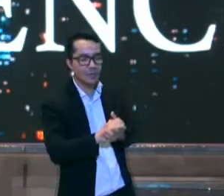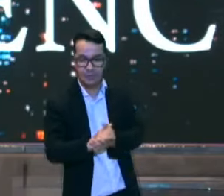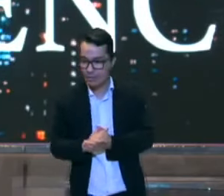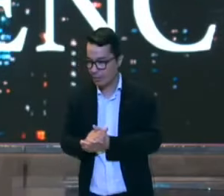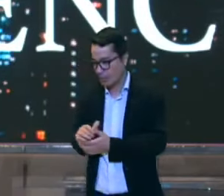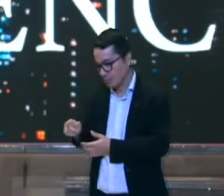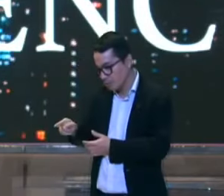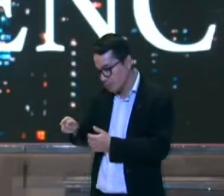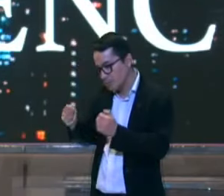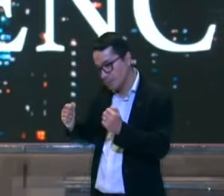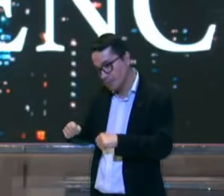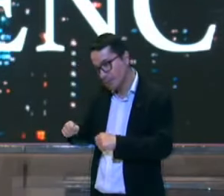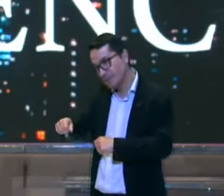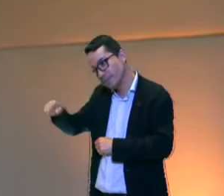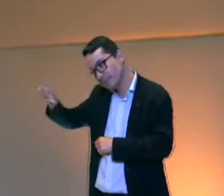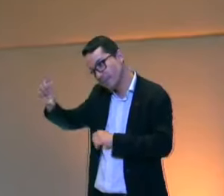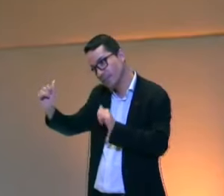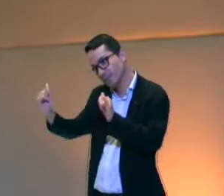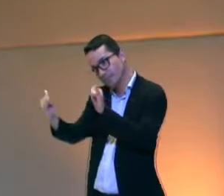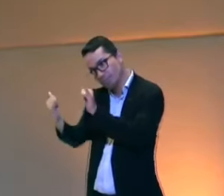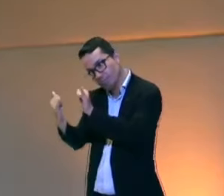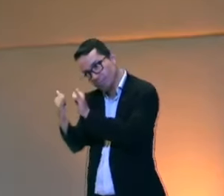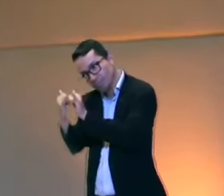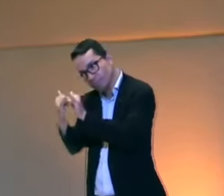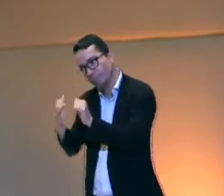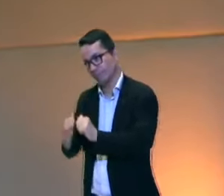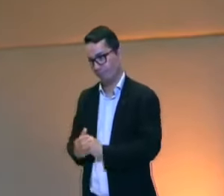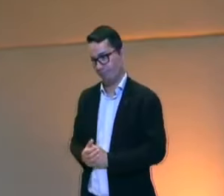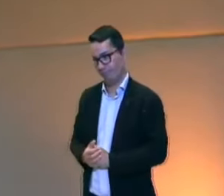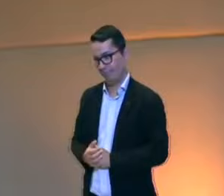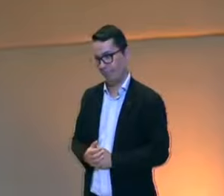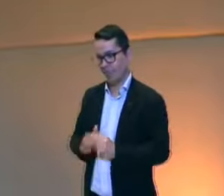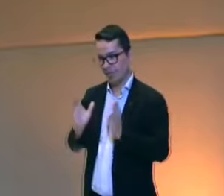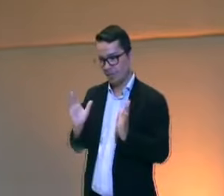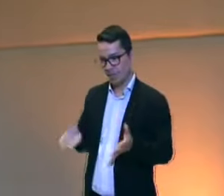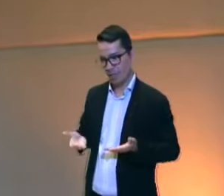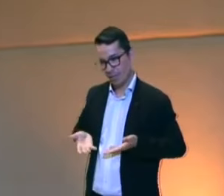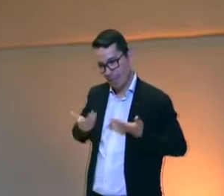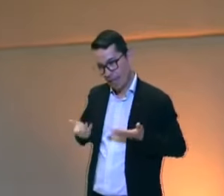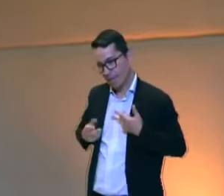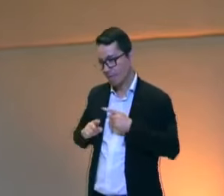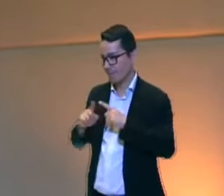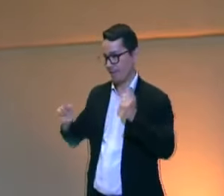irmão pecou, vai lá e acerta com ele. Se não resolver, leva outro.